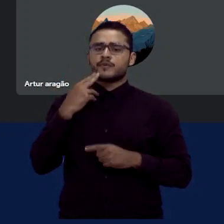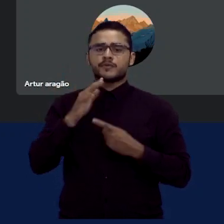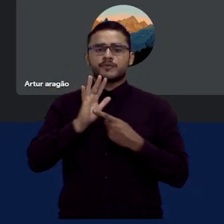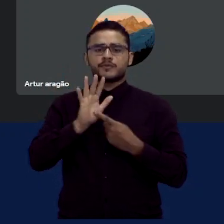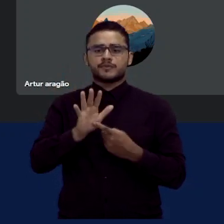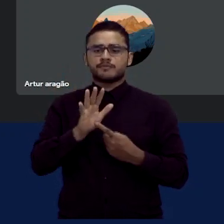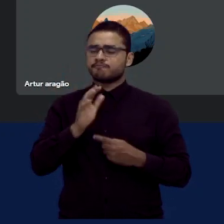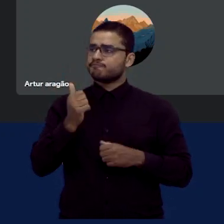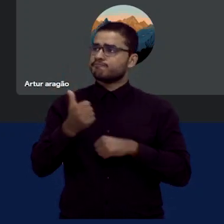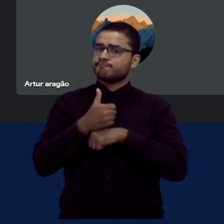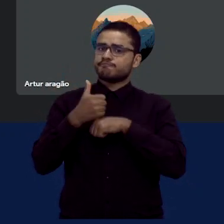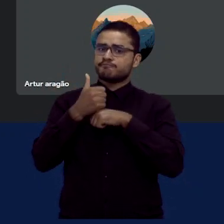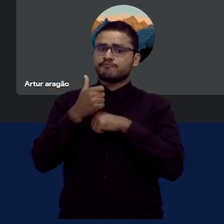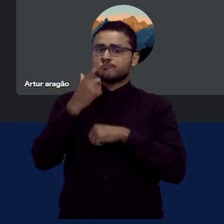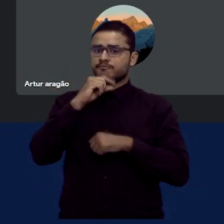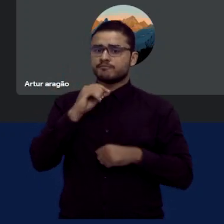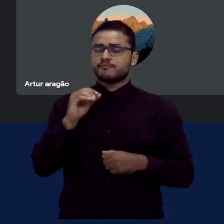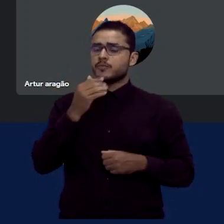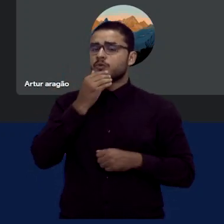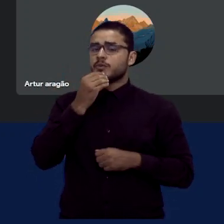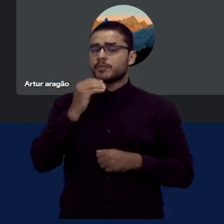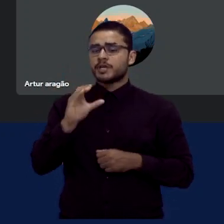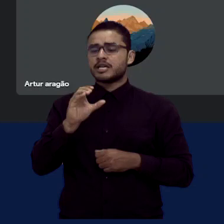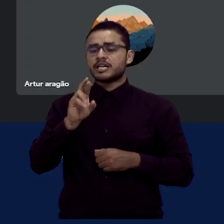considerados um dos melhores aqui, que é o Cristiano Lopes.